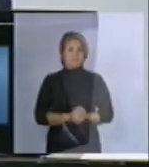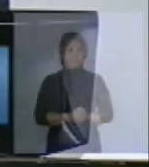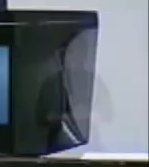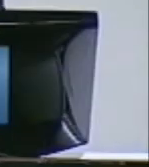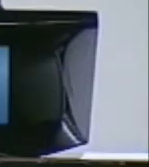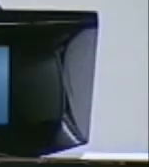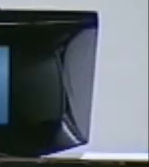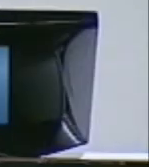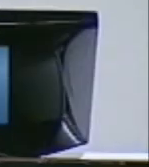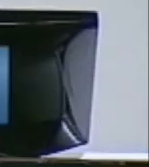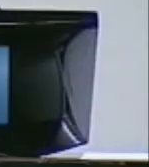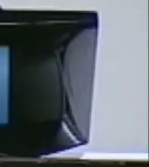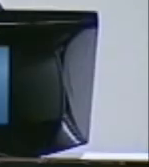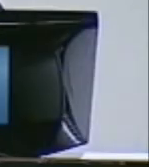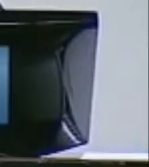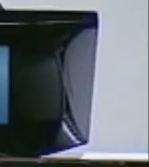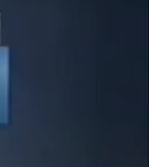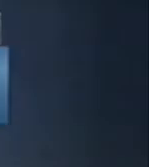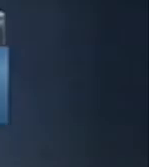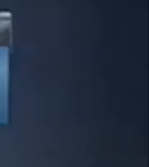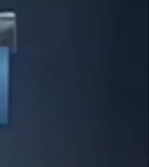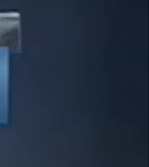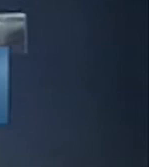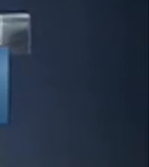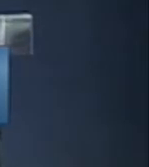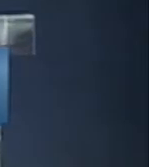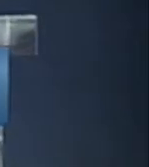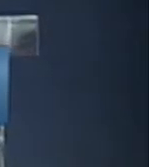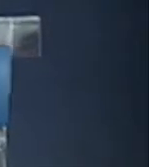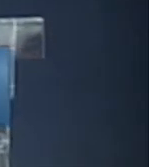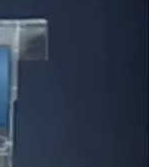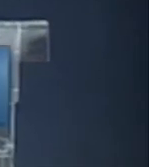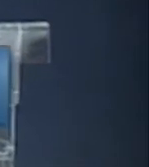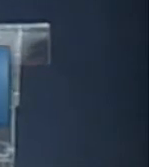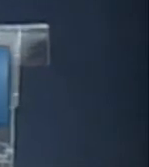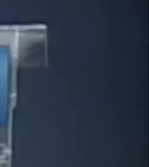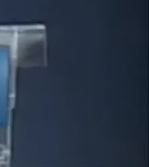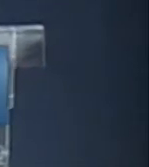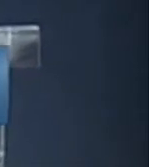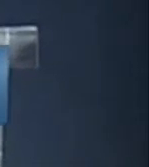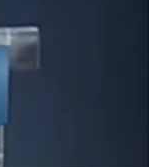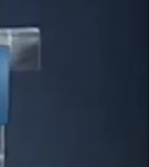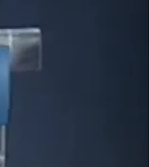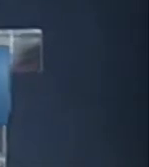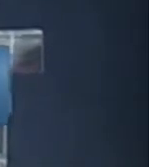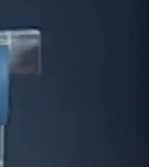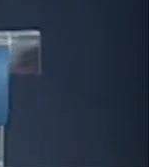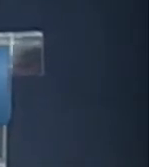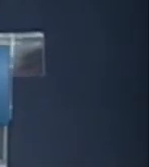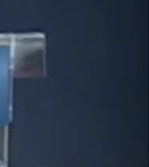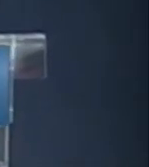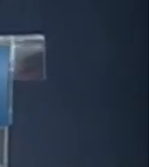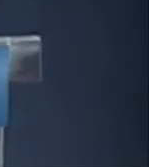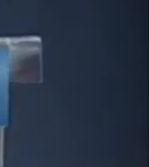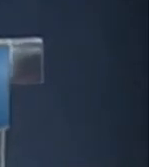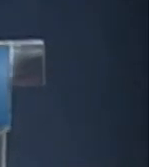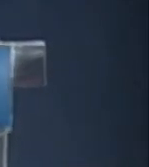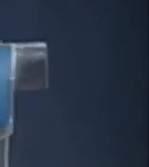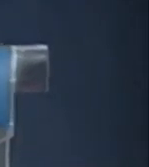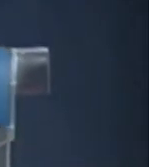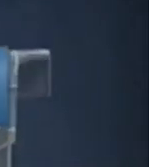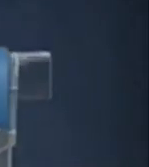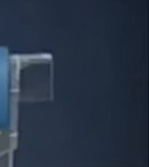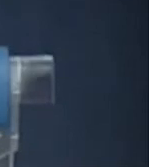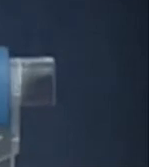tá dando continuidade eu vou dizer um pouquinho mais a respeito da organização